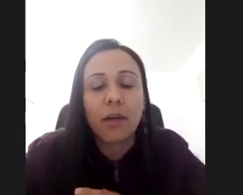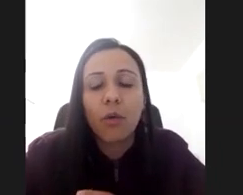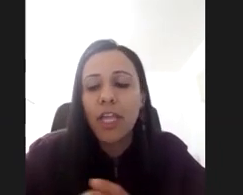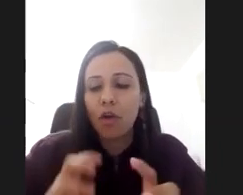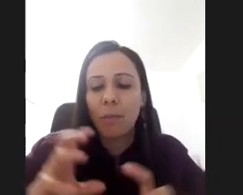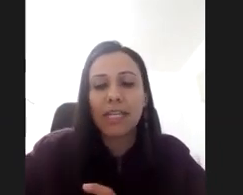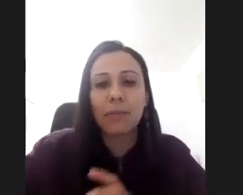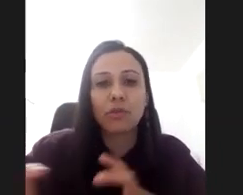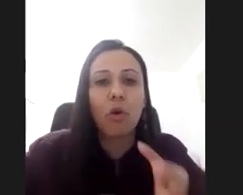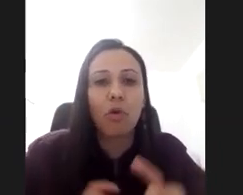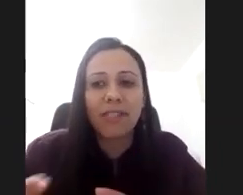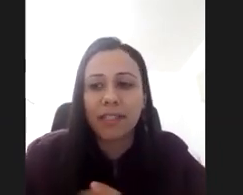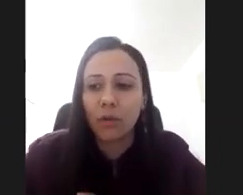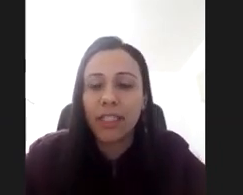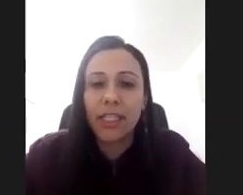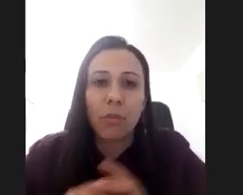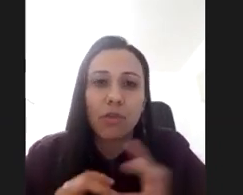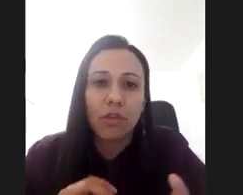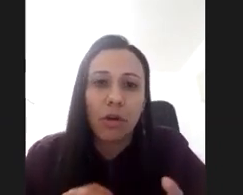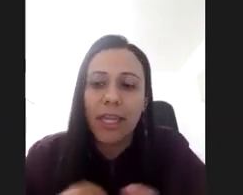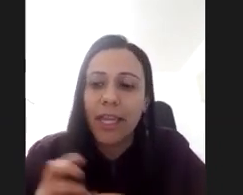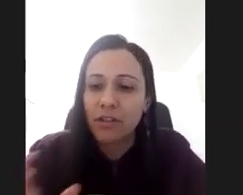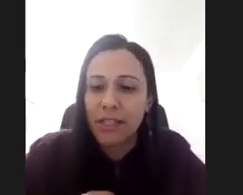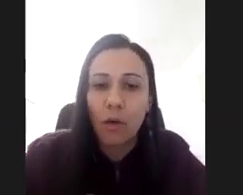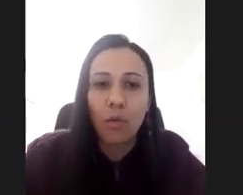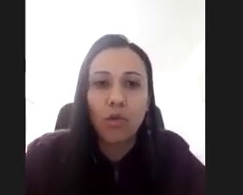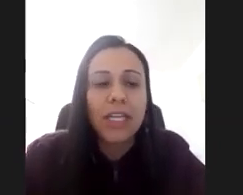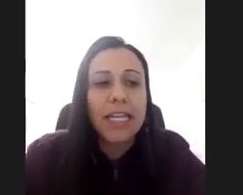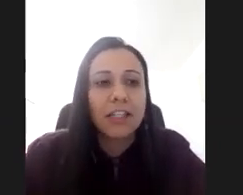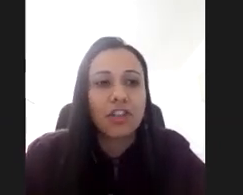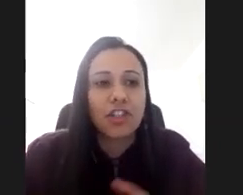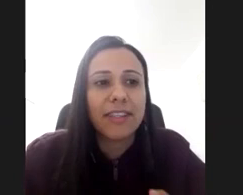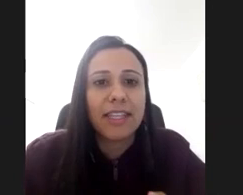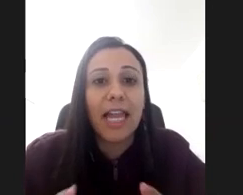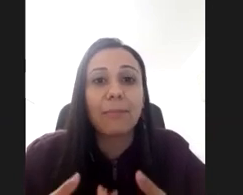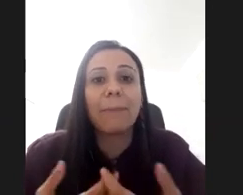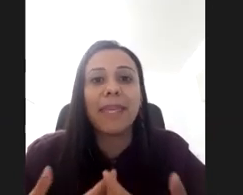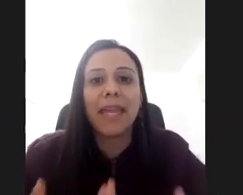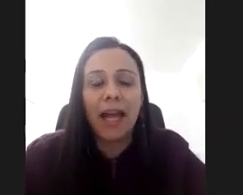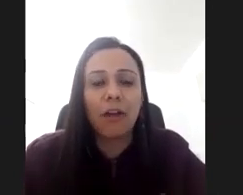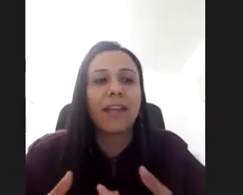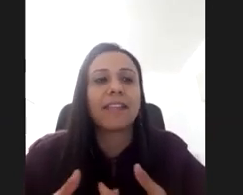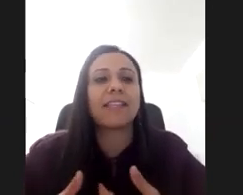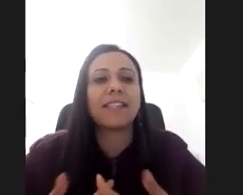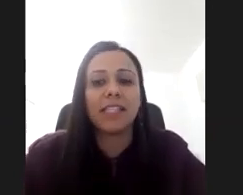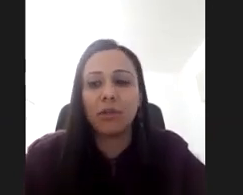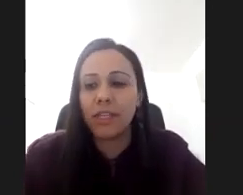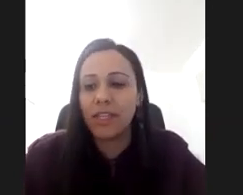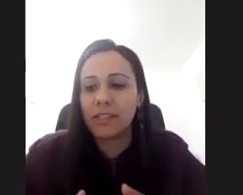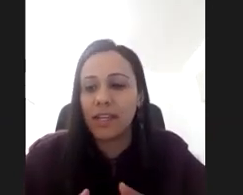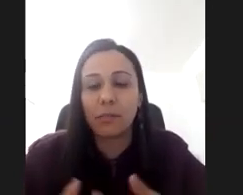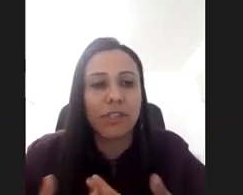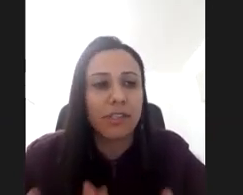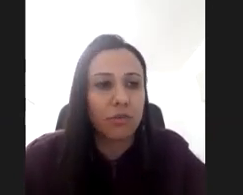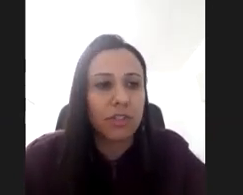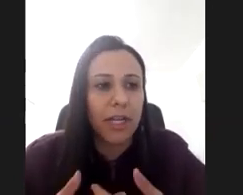trabalhadoras. Então, começaríamos com algumas categorias, como os petroleiros, da saúde. Então, a gente vai tentar mapear como é que tem sido aí